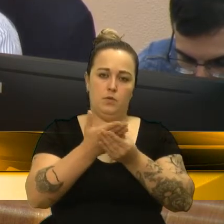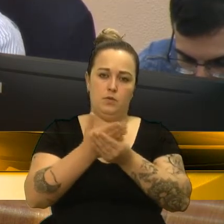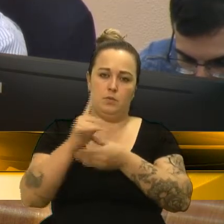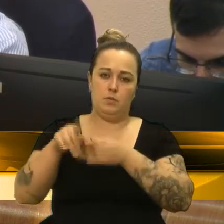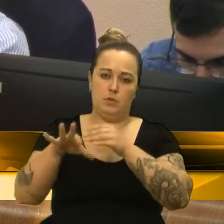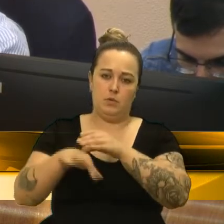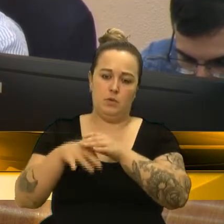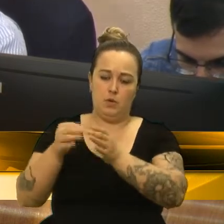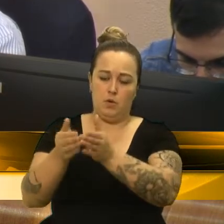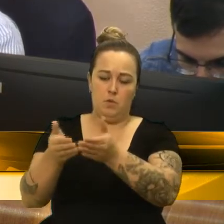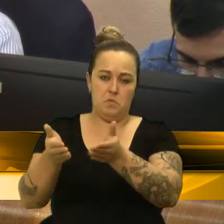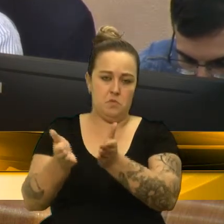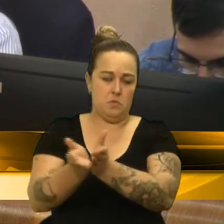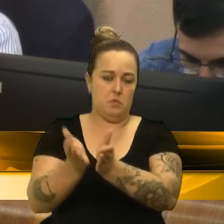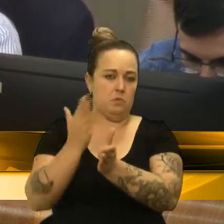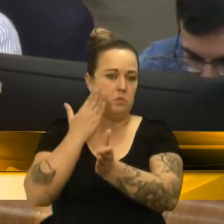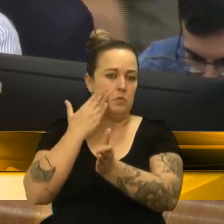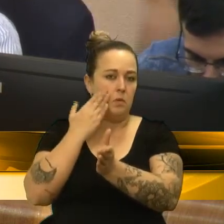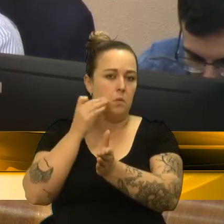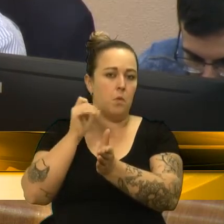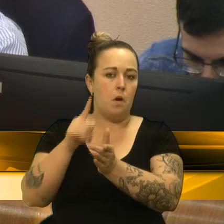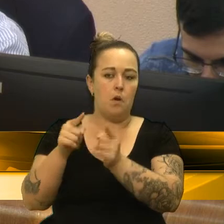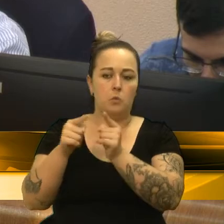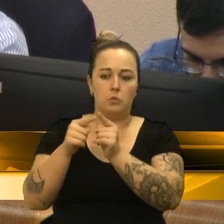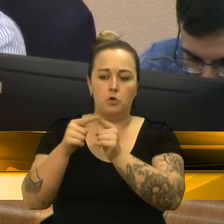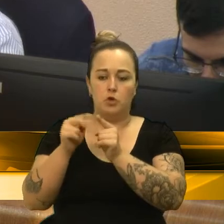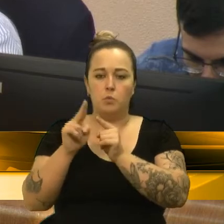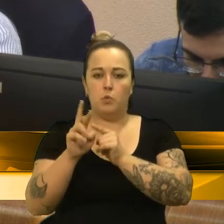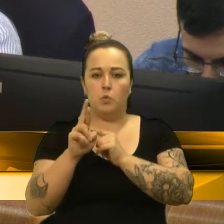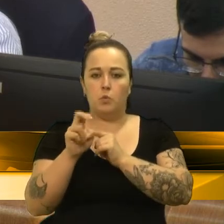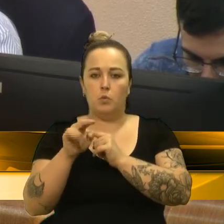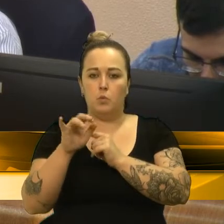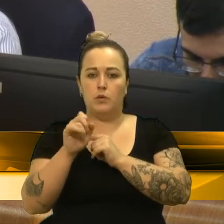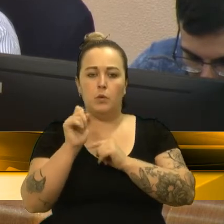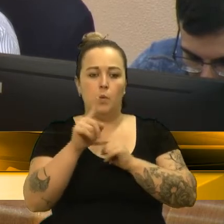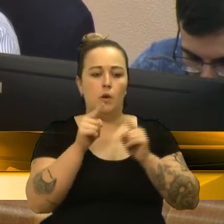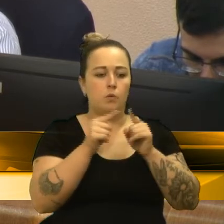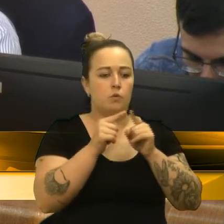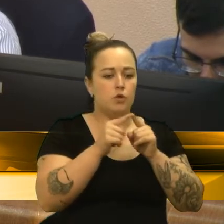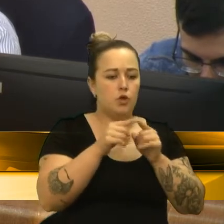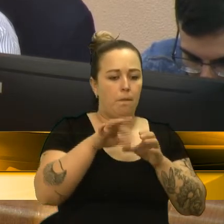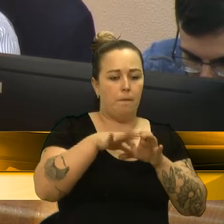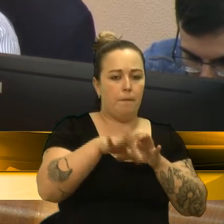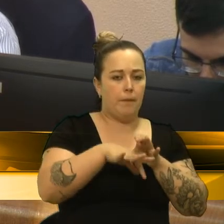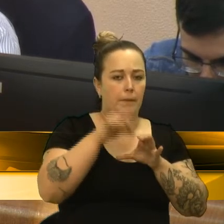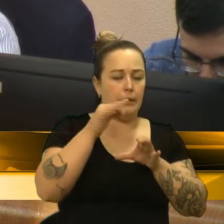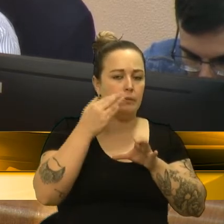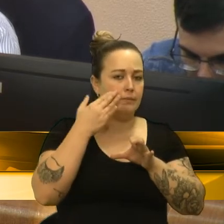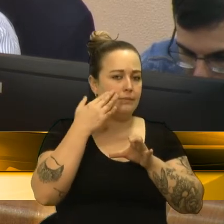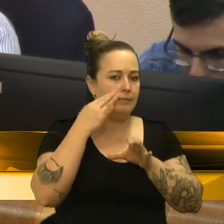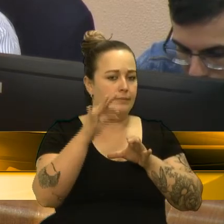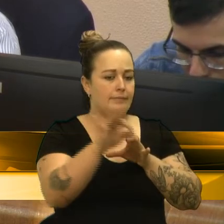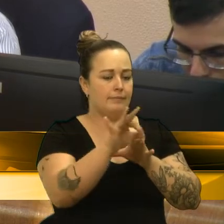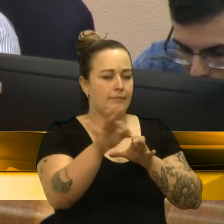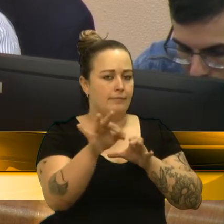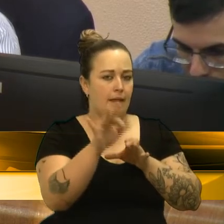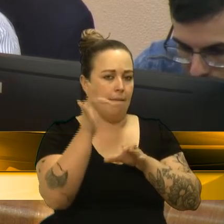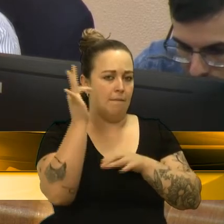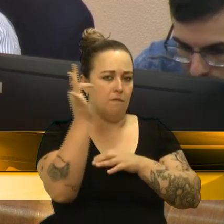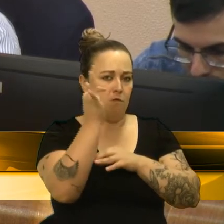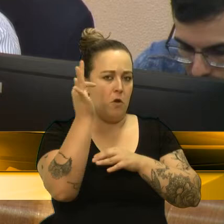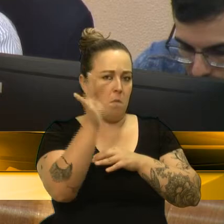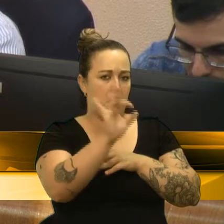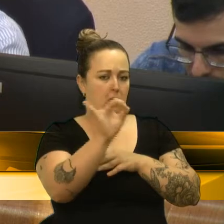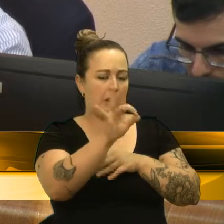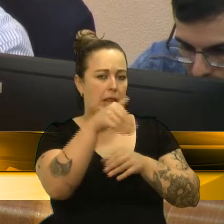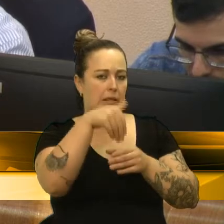Não se sabe, por exemplo, que tipo de urna foi utilizada, a colocação de papéis na urna, enfim, nada sobre isso. A formalidade e a adequação da votação da